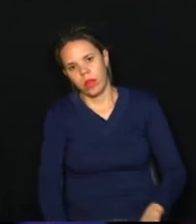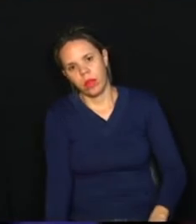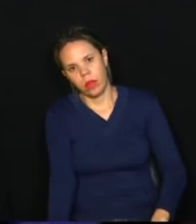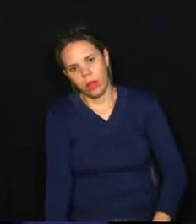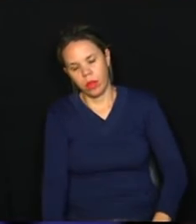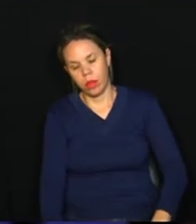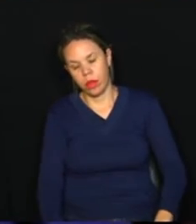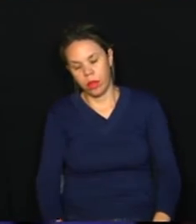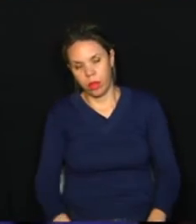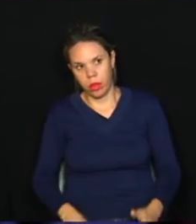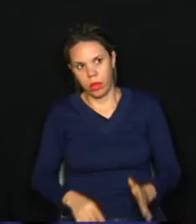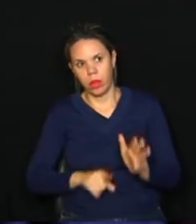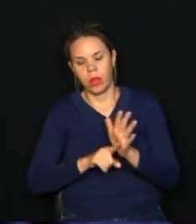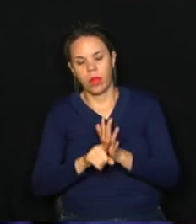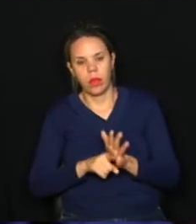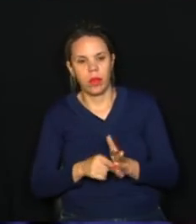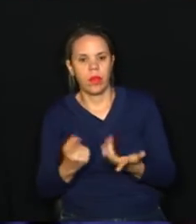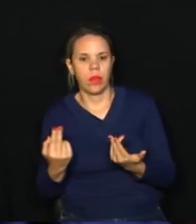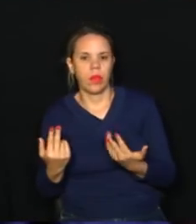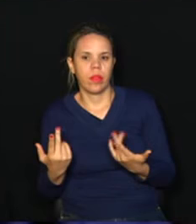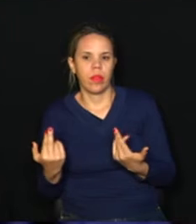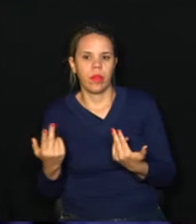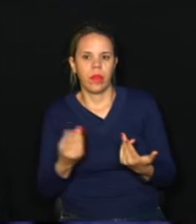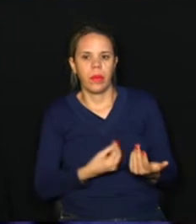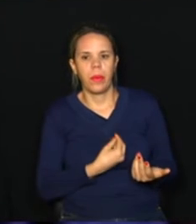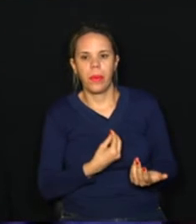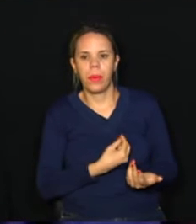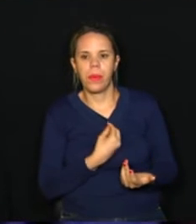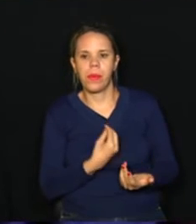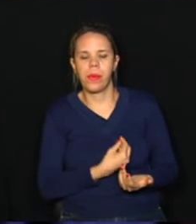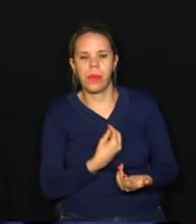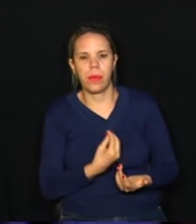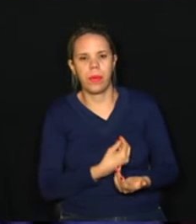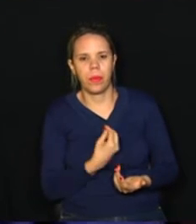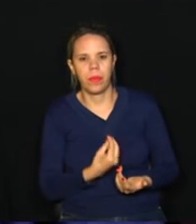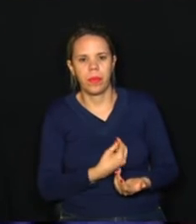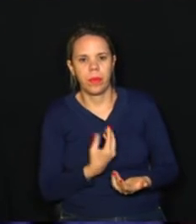pesquisa, né? Como foi a nossa vida. Então,